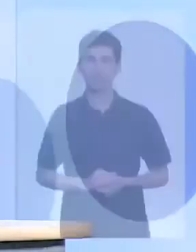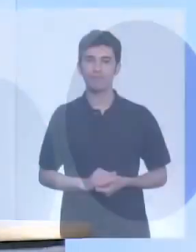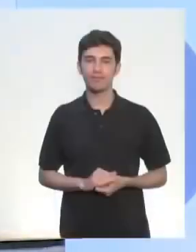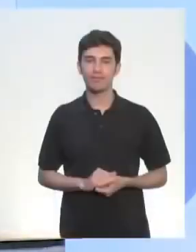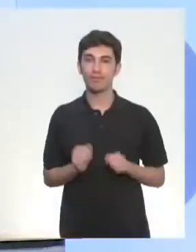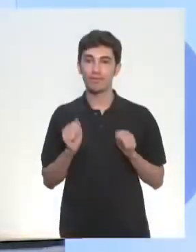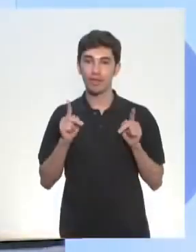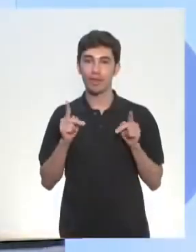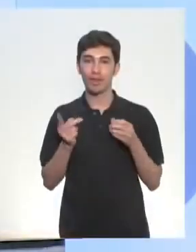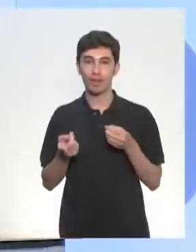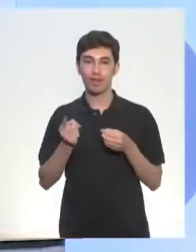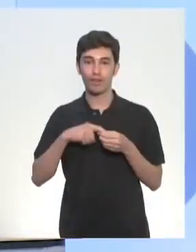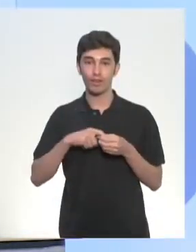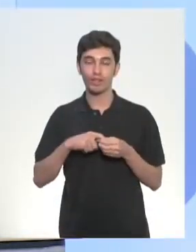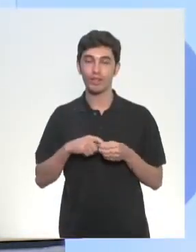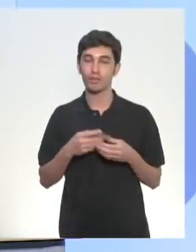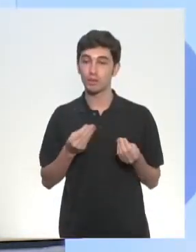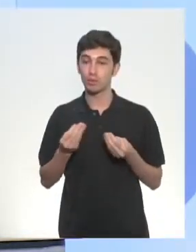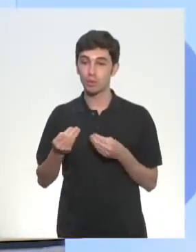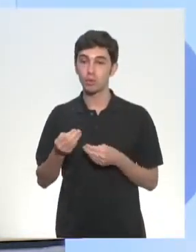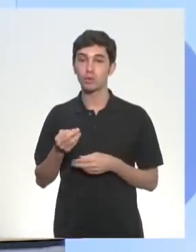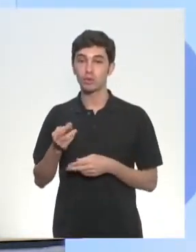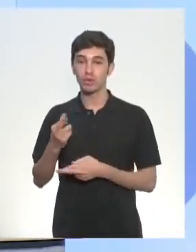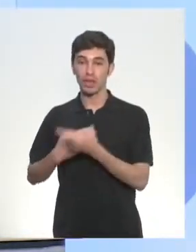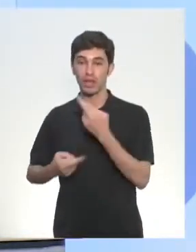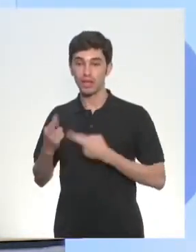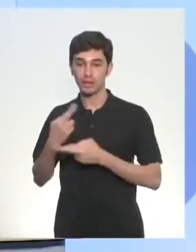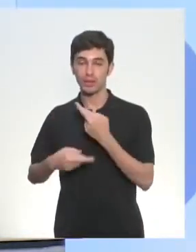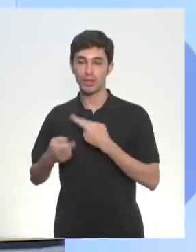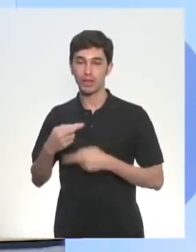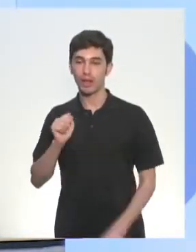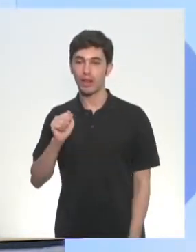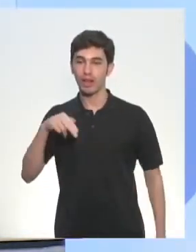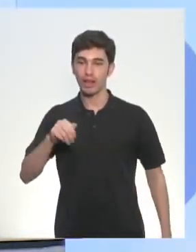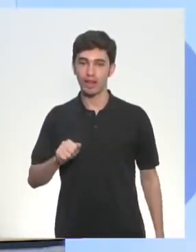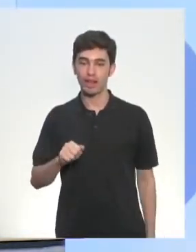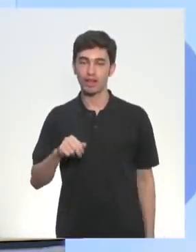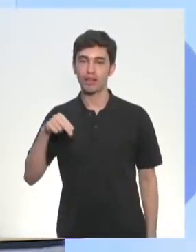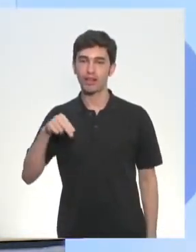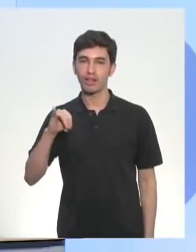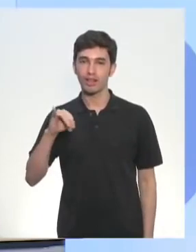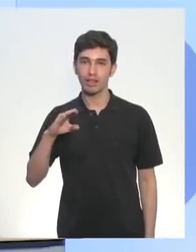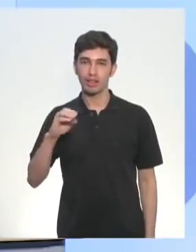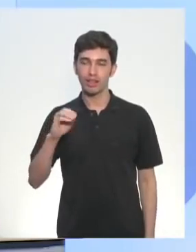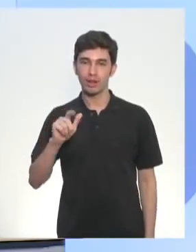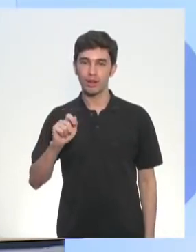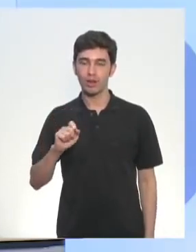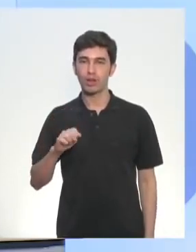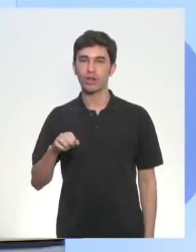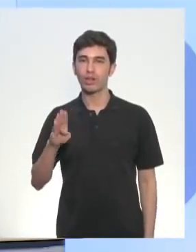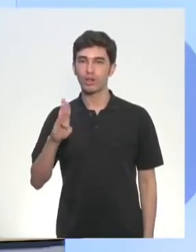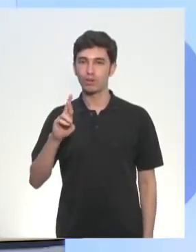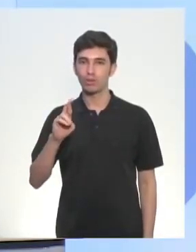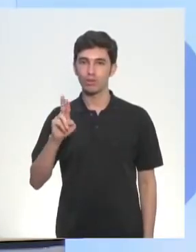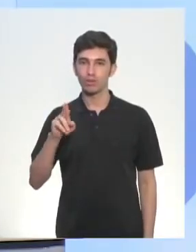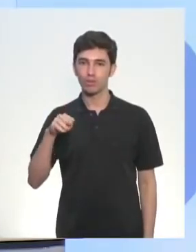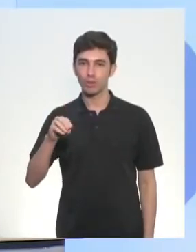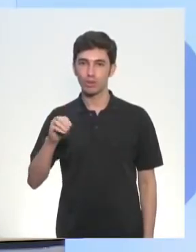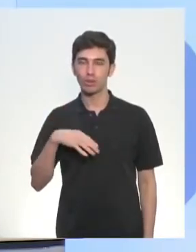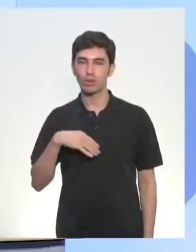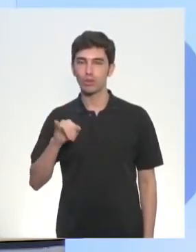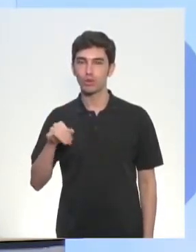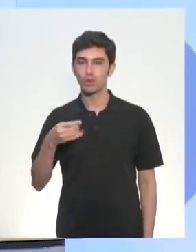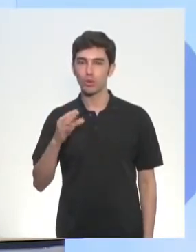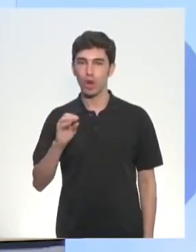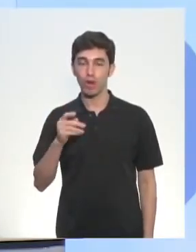Ok, Ed, voltamos aqui. Bastante alunos participando aqui. A Ana Luísa, a Nicole, o Kaique, o Bruno, o João Pedro. Todos mandaram